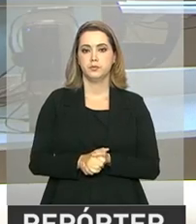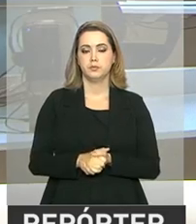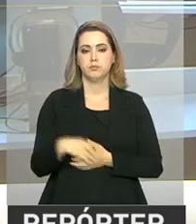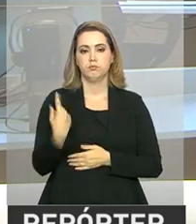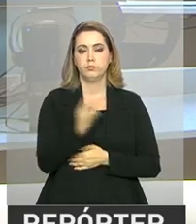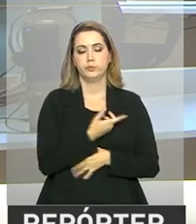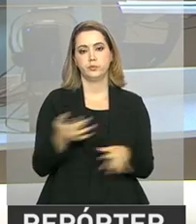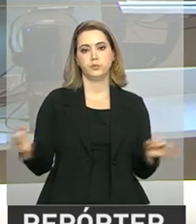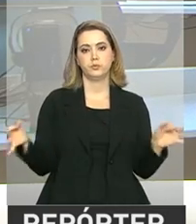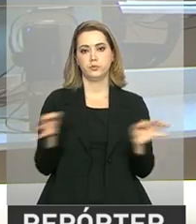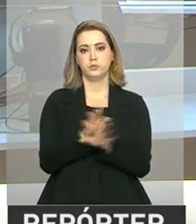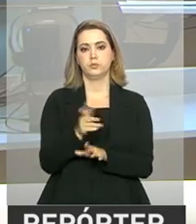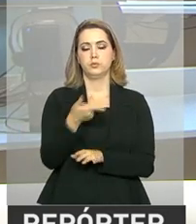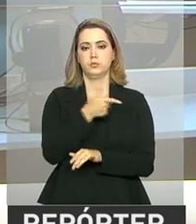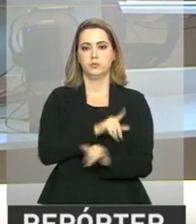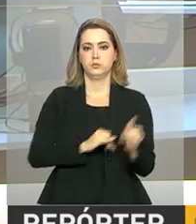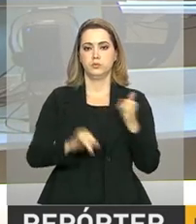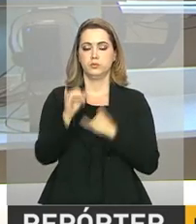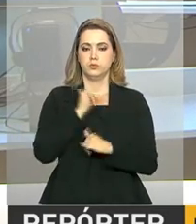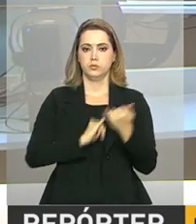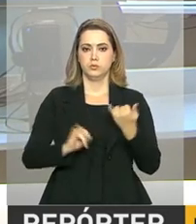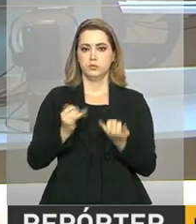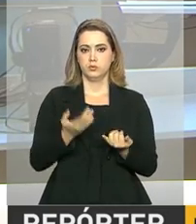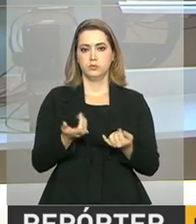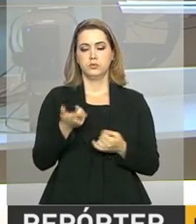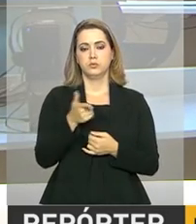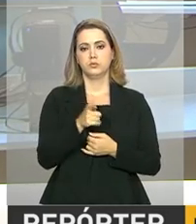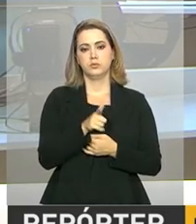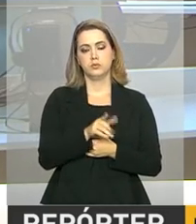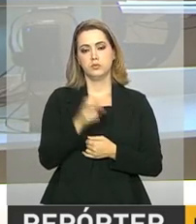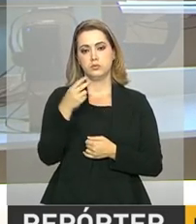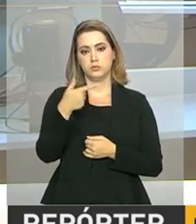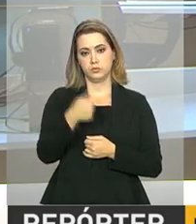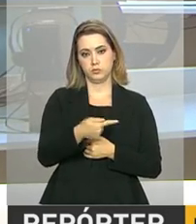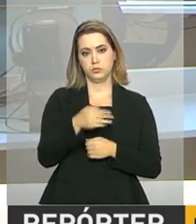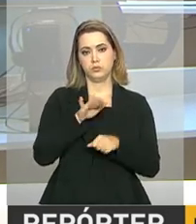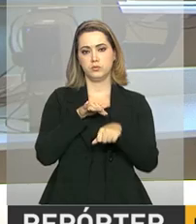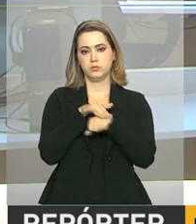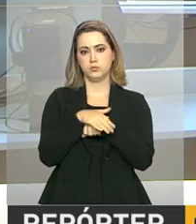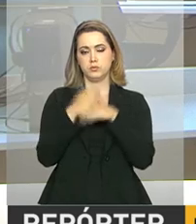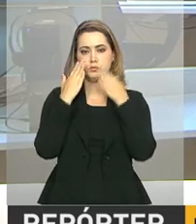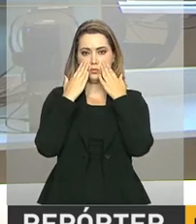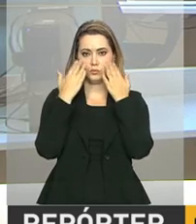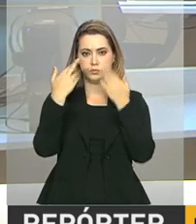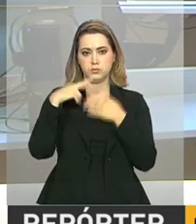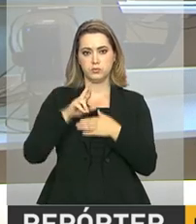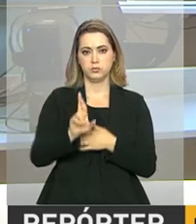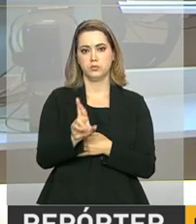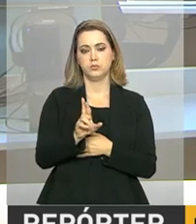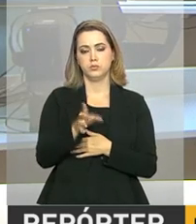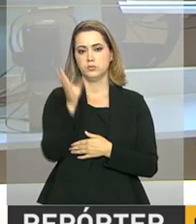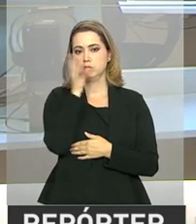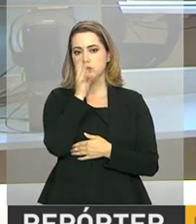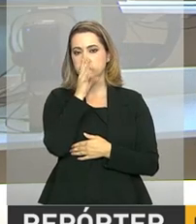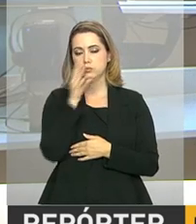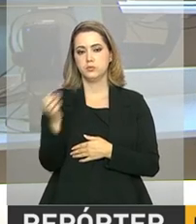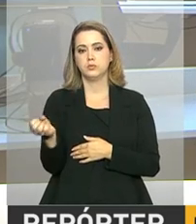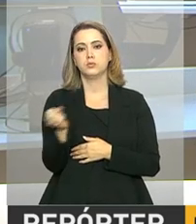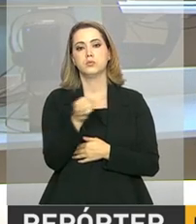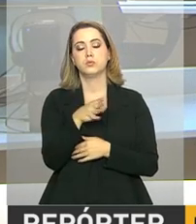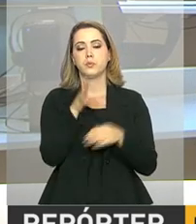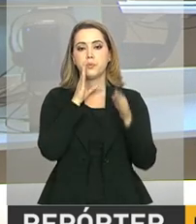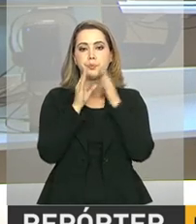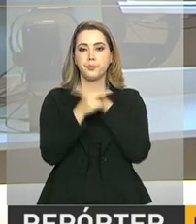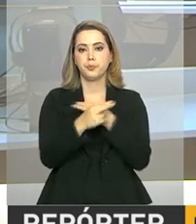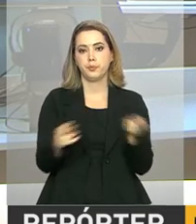E nós ficamos por aqui. Voltamos a qualquer momento com outras informações ou às 19h na próxima edição do Repórter NBR. Acompanhe as novidades